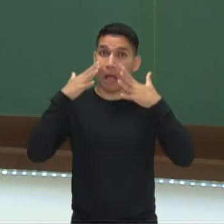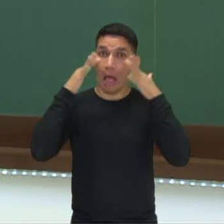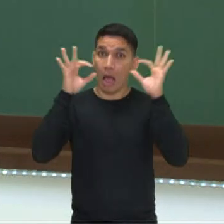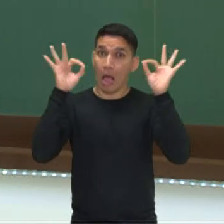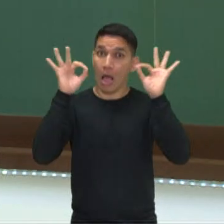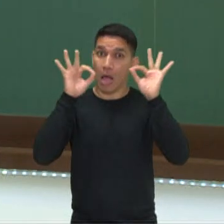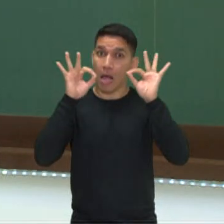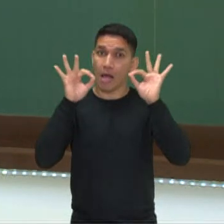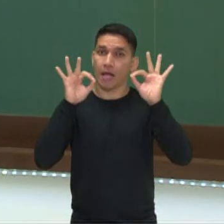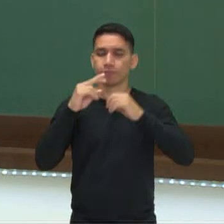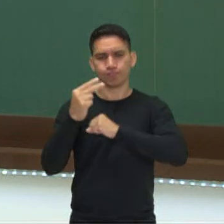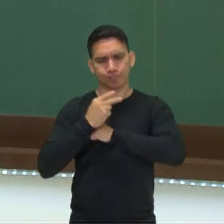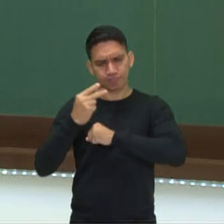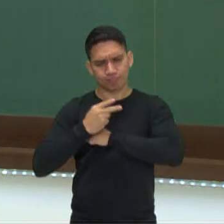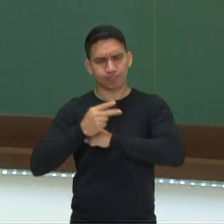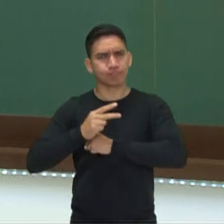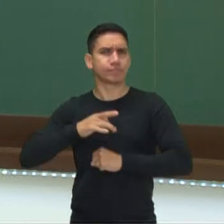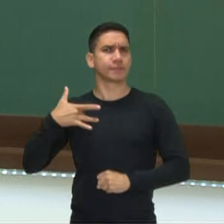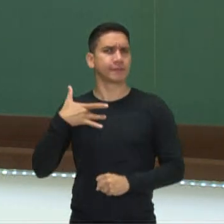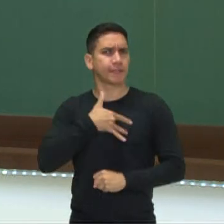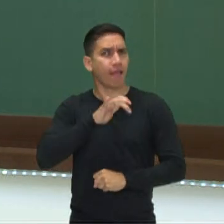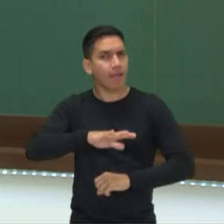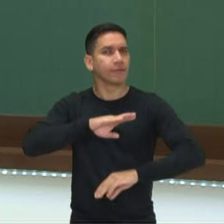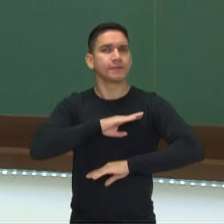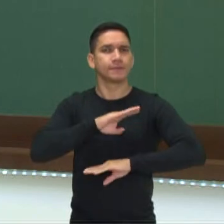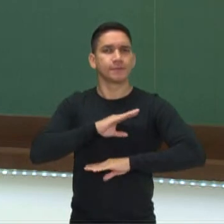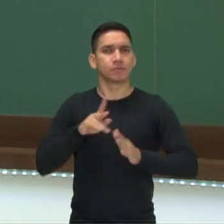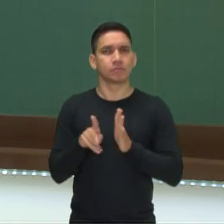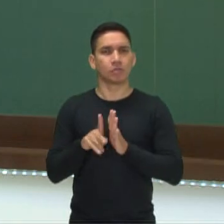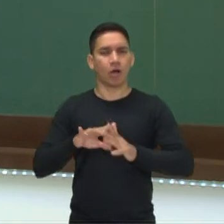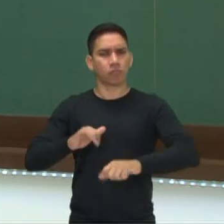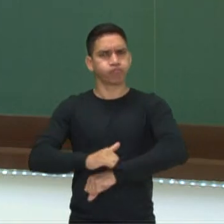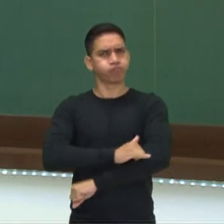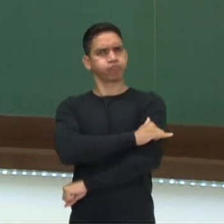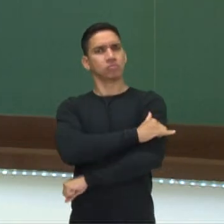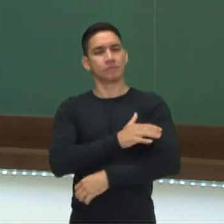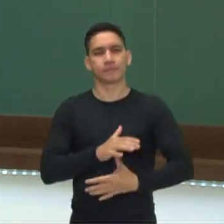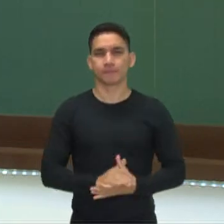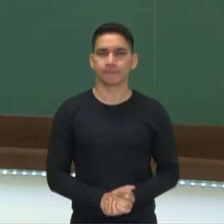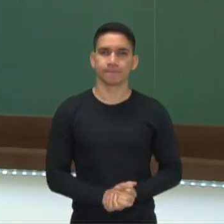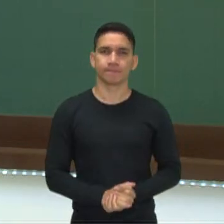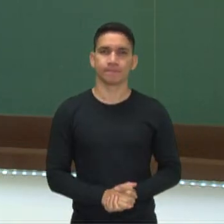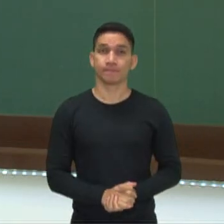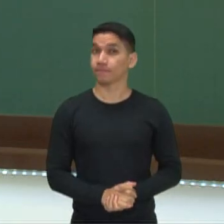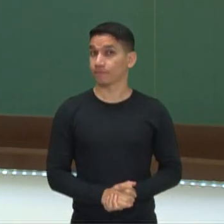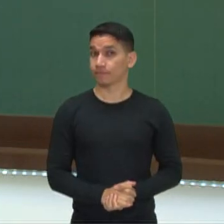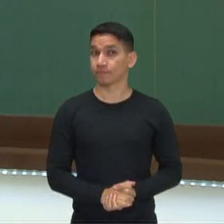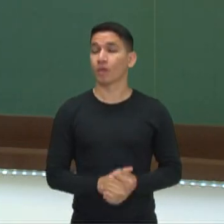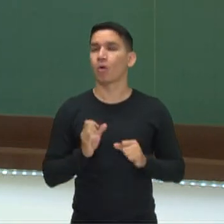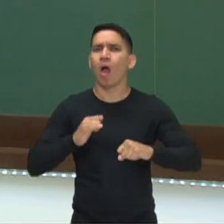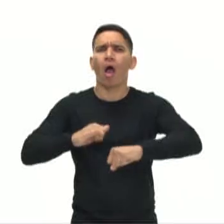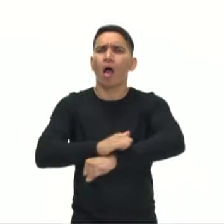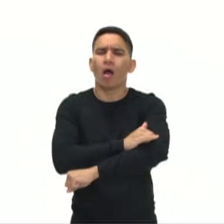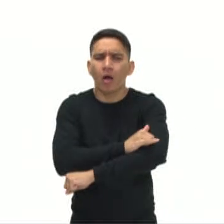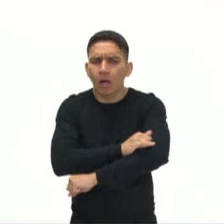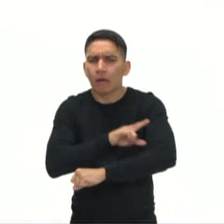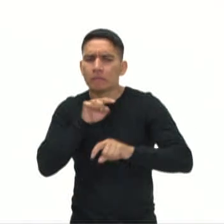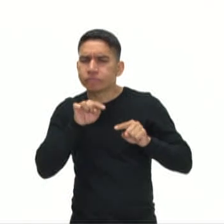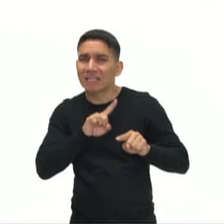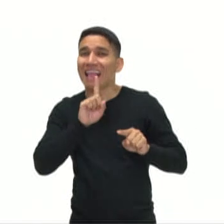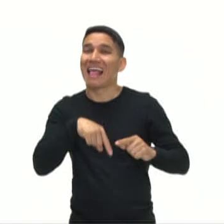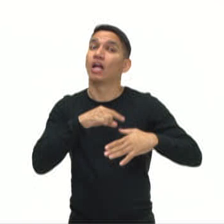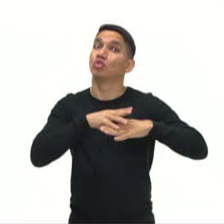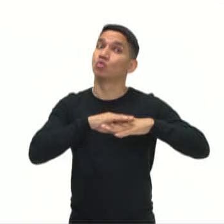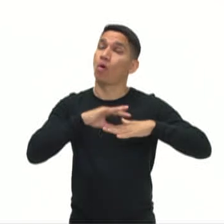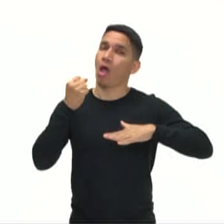nos atentos a essa situação da obesidade, tá bom? A obesidade é considerada uma doença